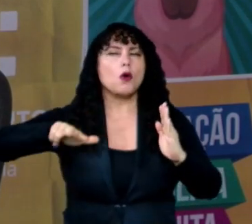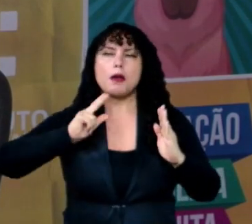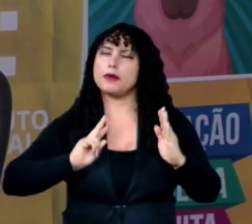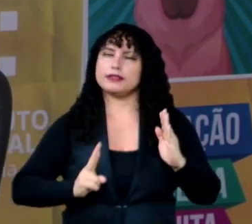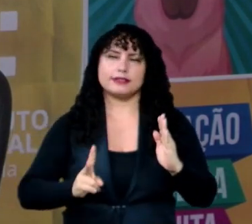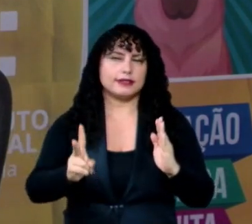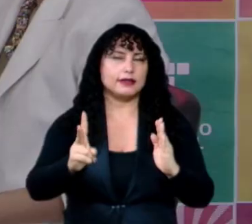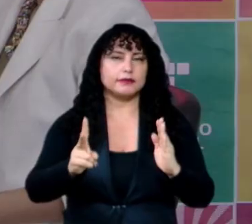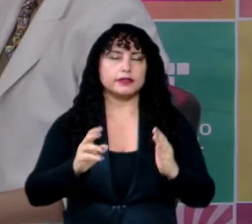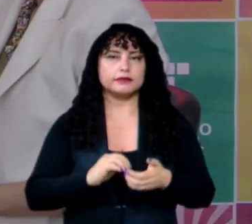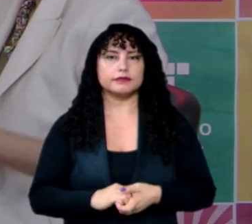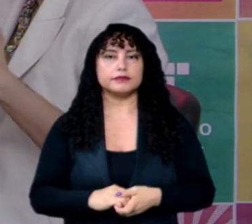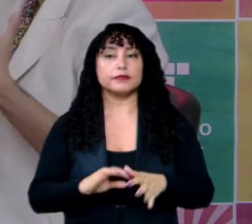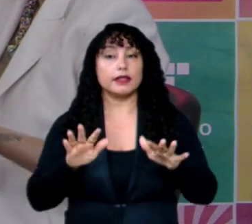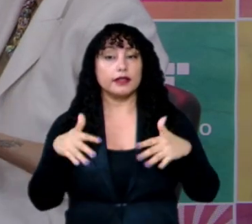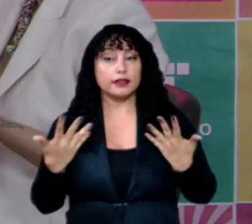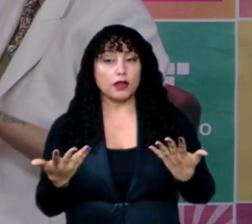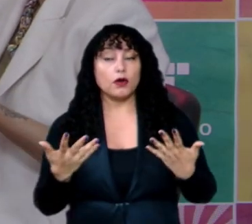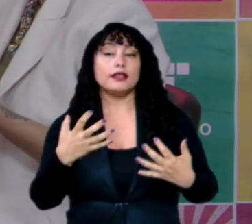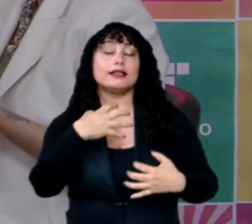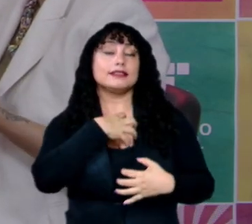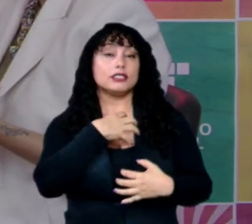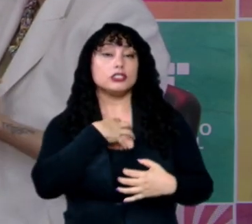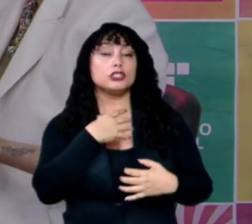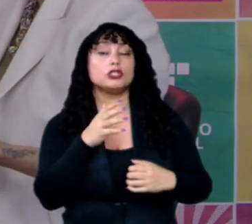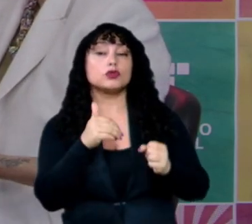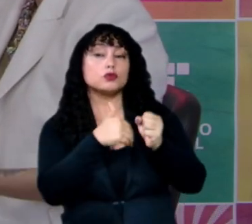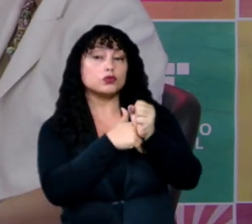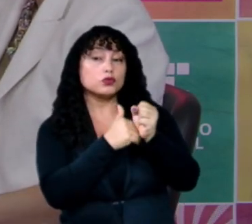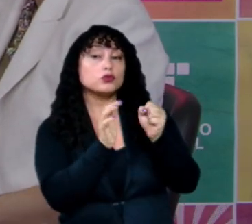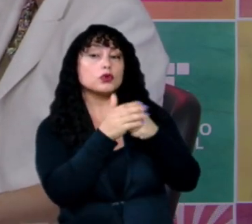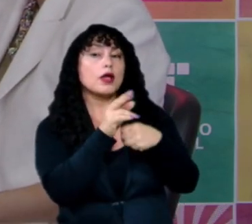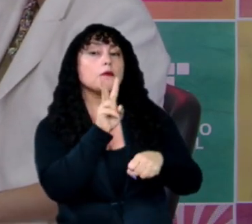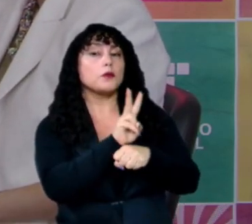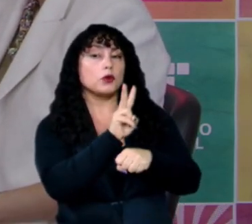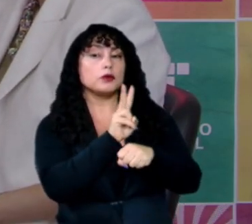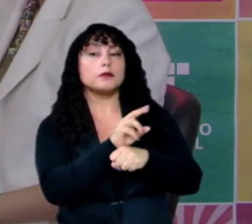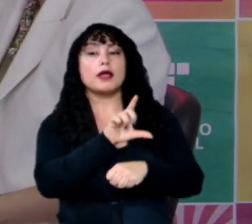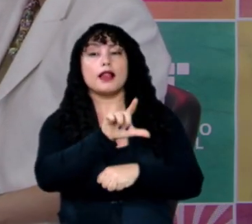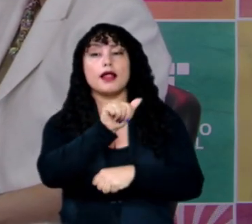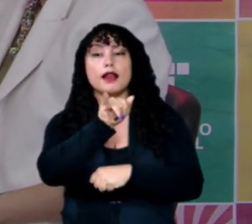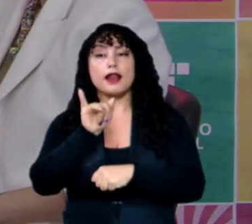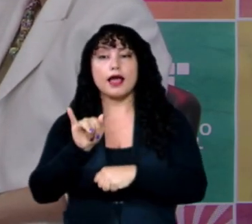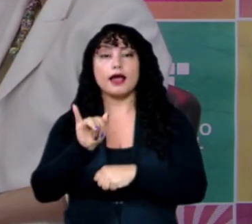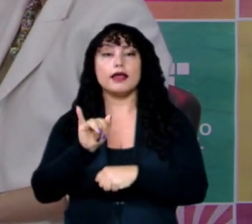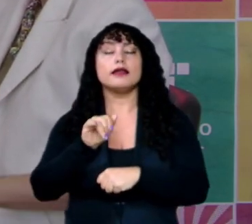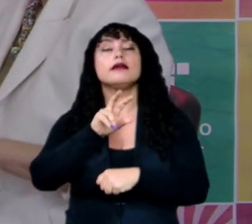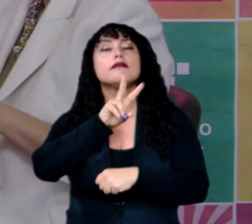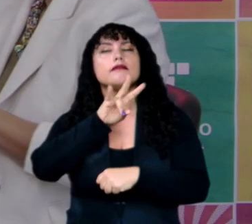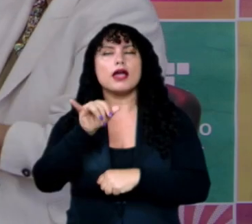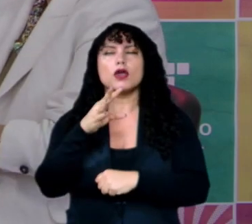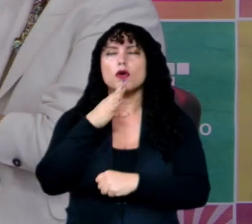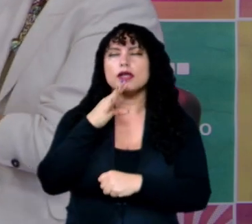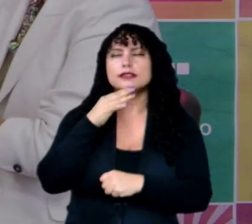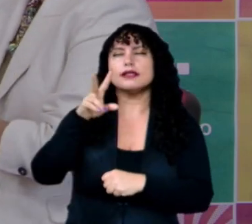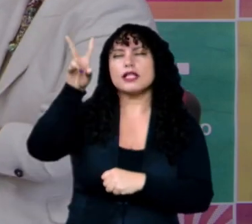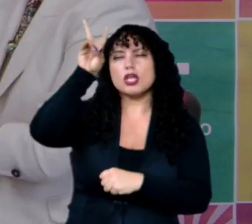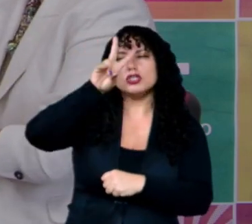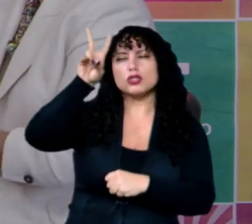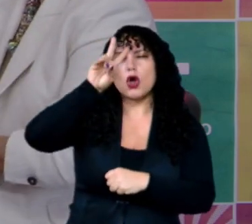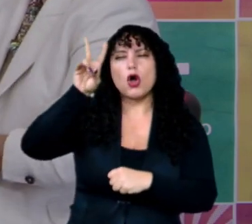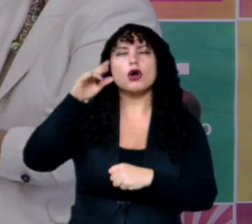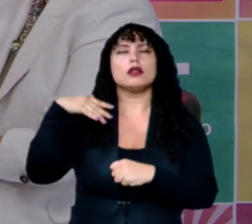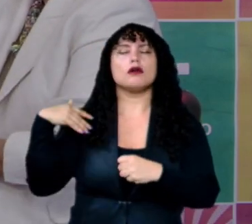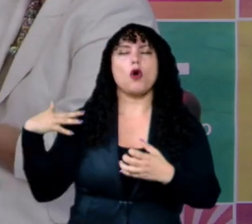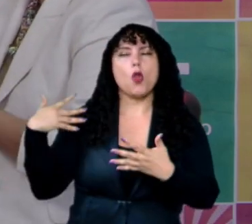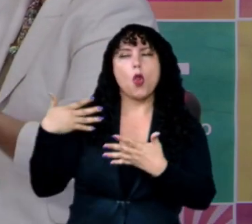né? Então, é nesse sentido que o sigilo também é protegido pela lei. E assim a gente vai também conhecendo a história ao longo do